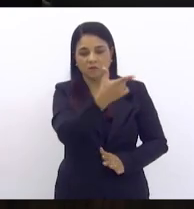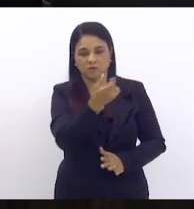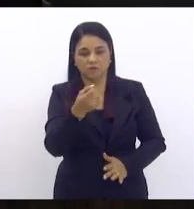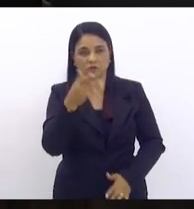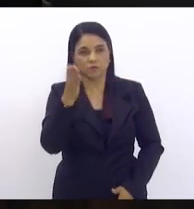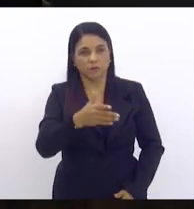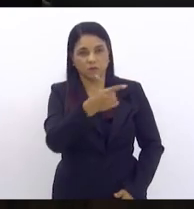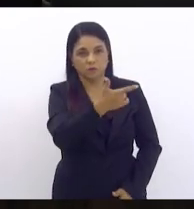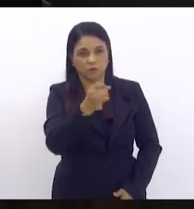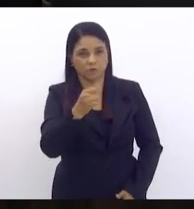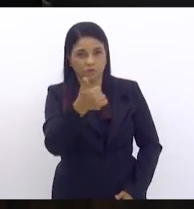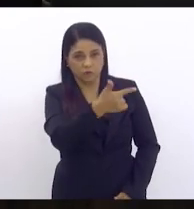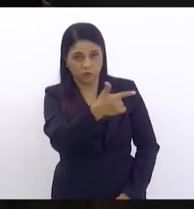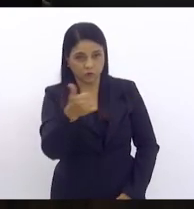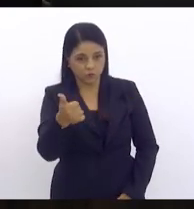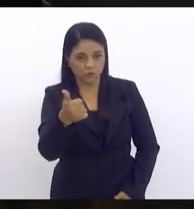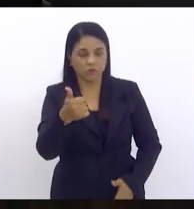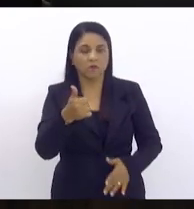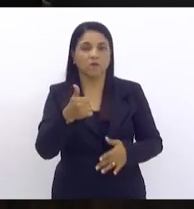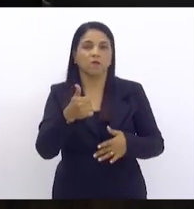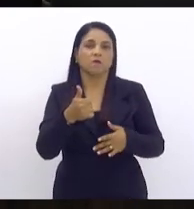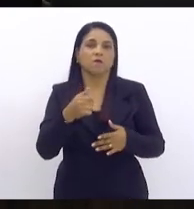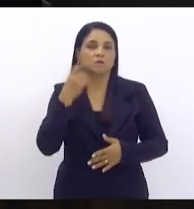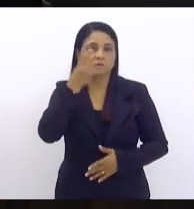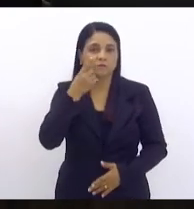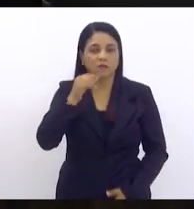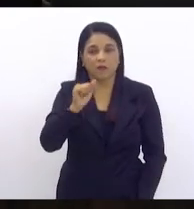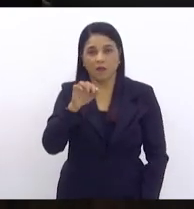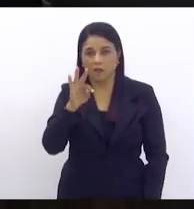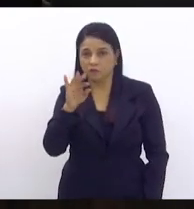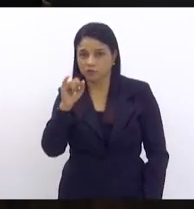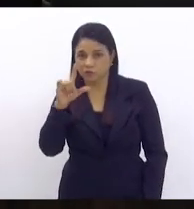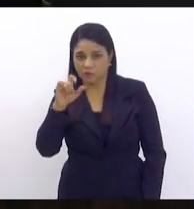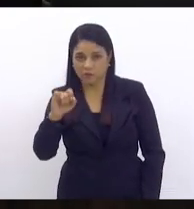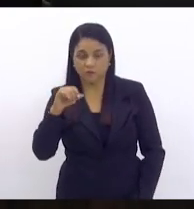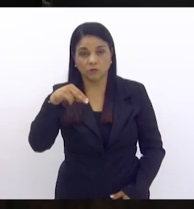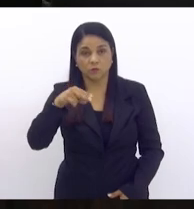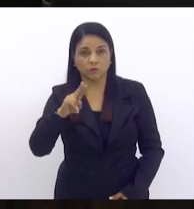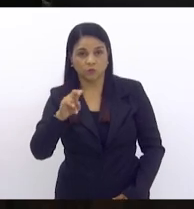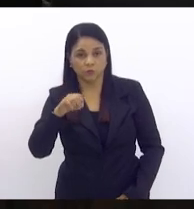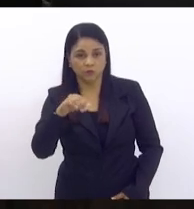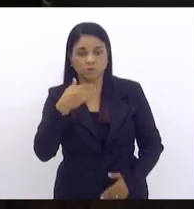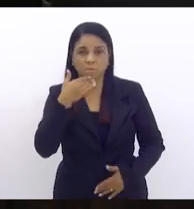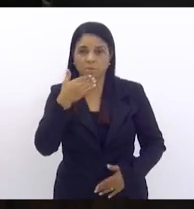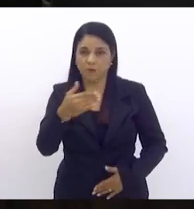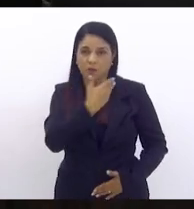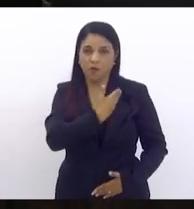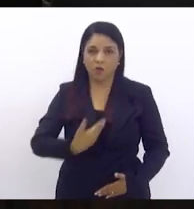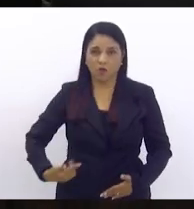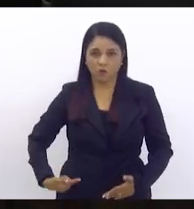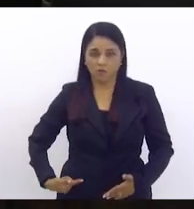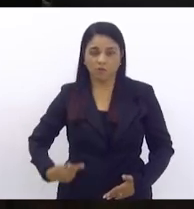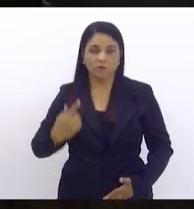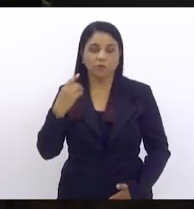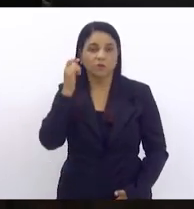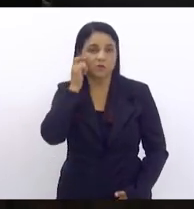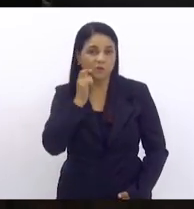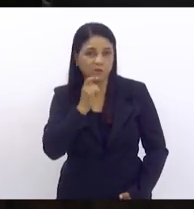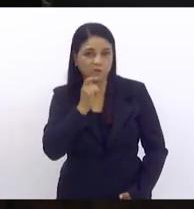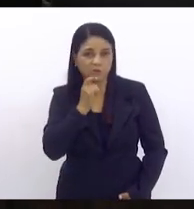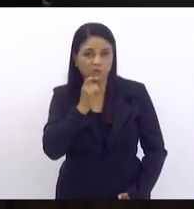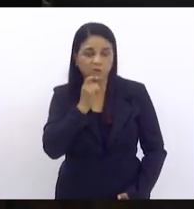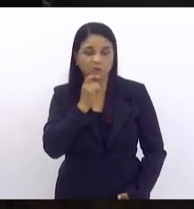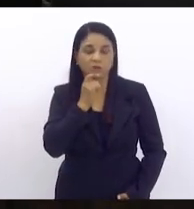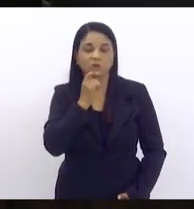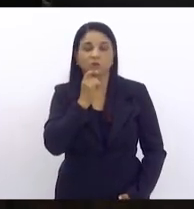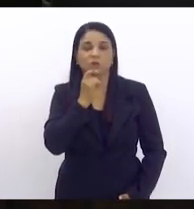de 2021, de autoria do deputado Átila Nunes, que solicita ao excelentíssimo senhor governador Cláudio Bonfim